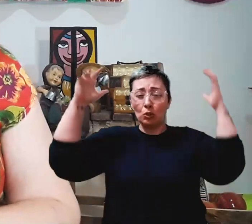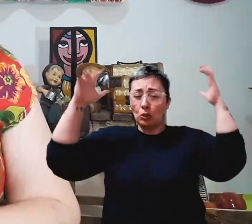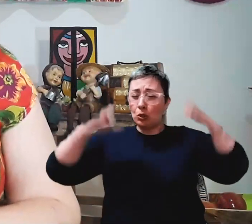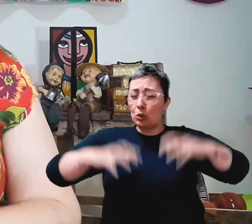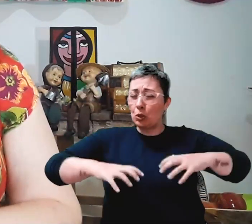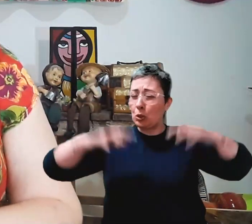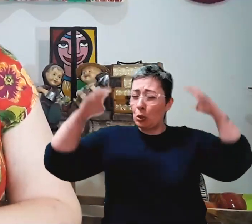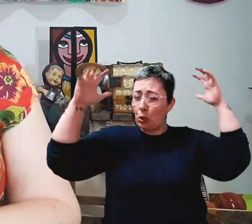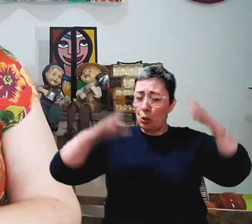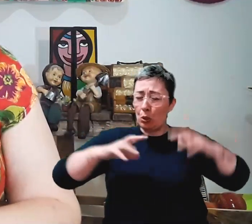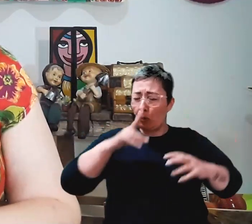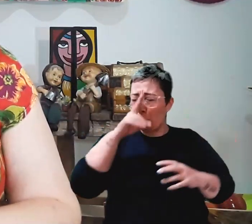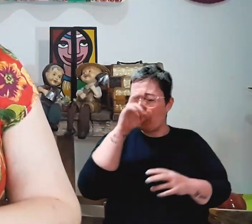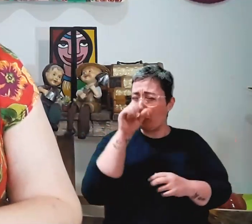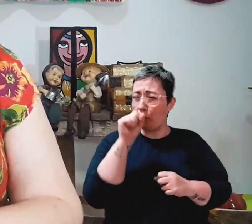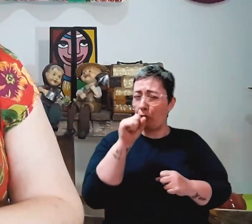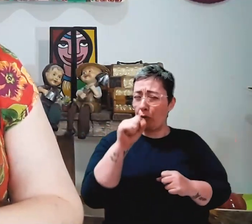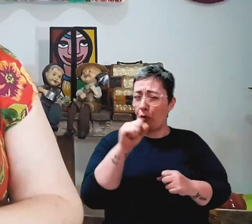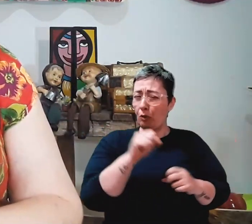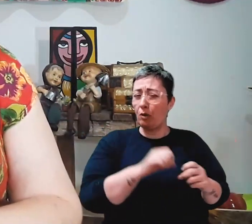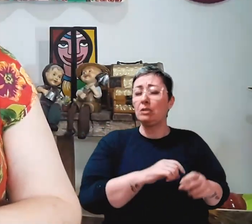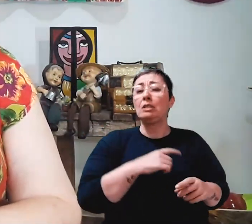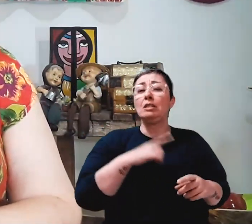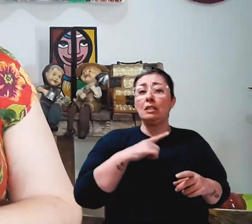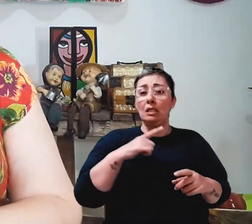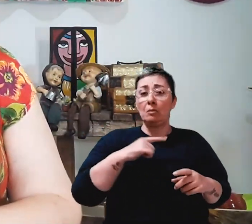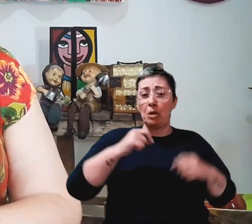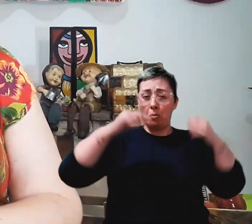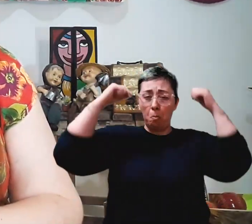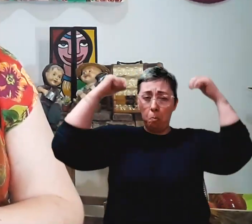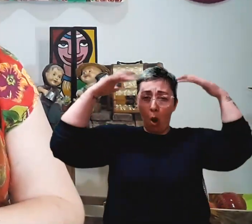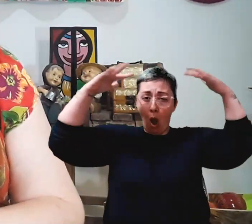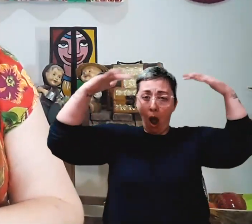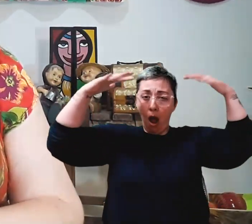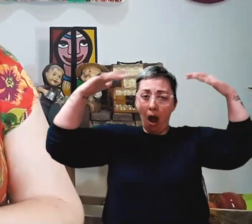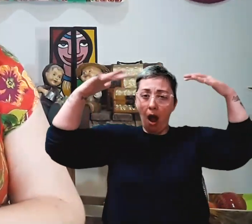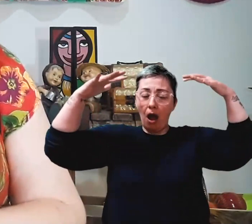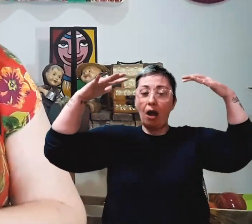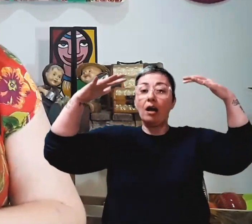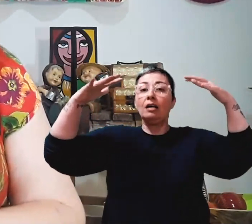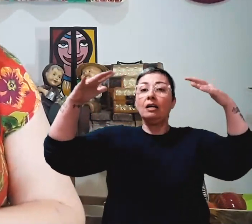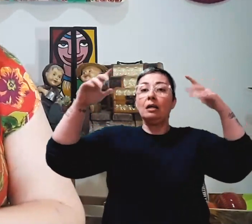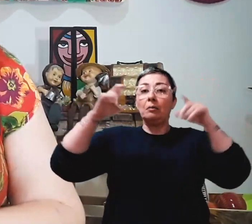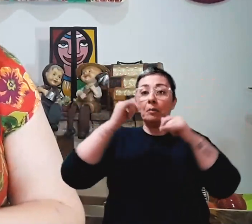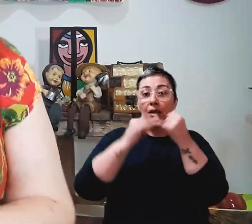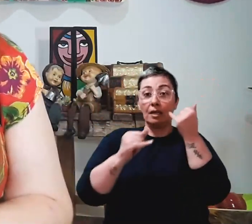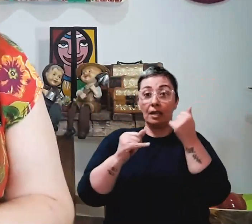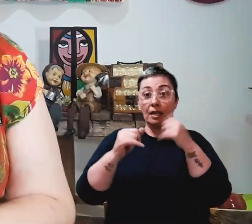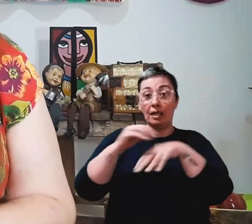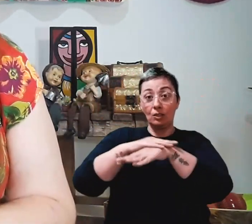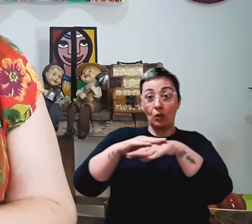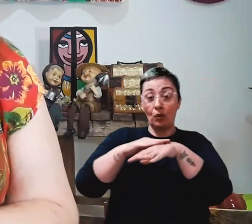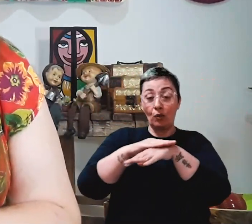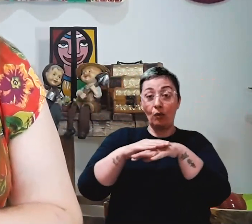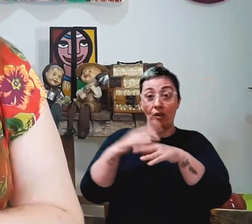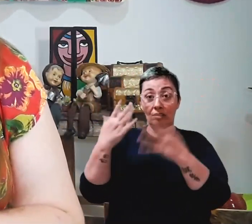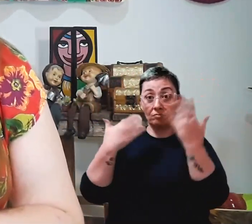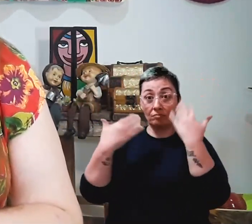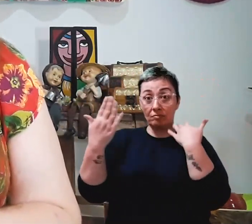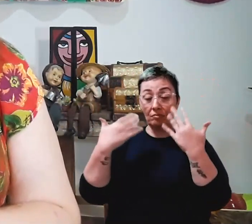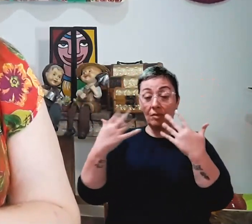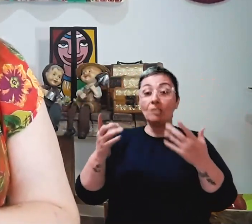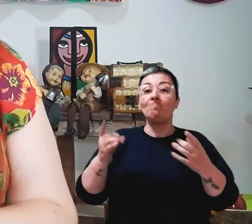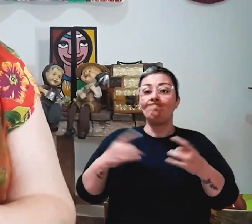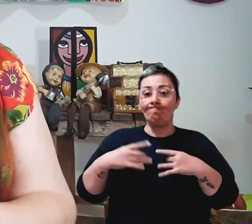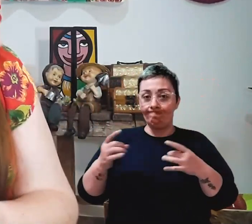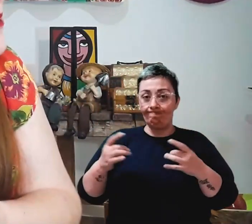chove muito, muitas vezes, a voz do trovão se apresenta e conversa com a gente. Eu sentia